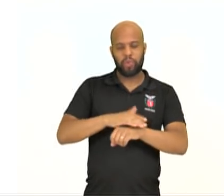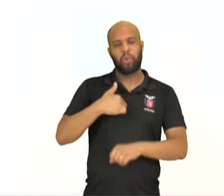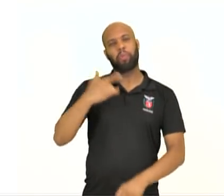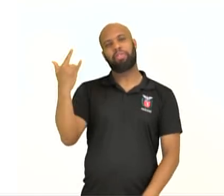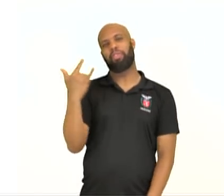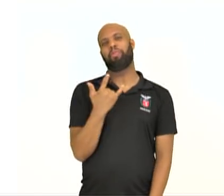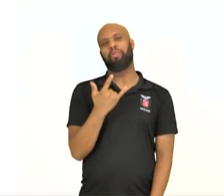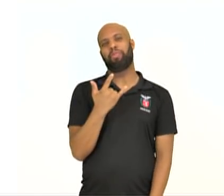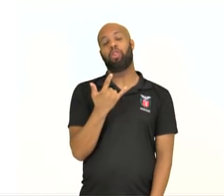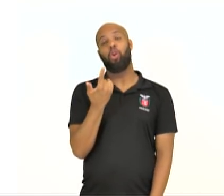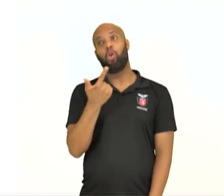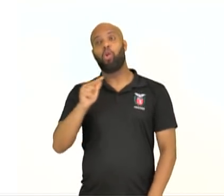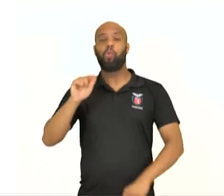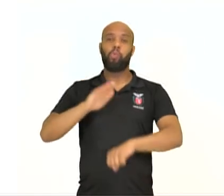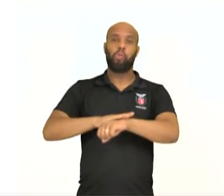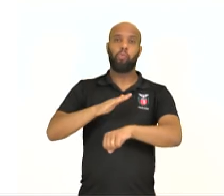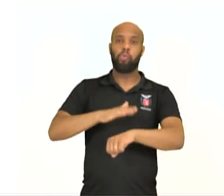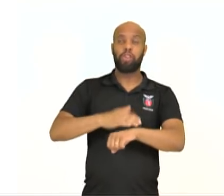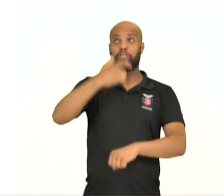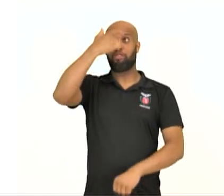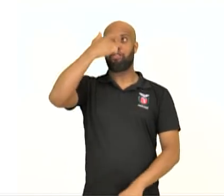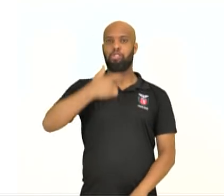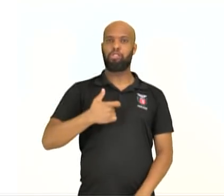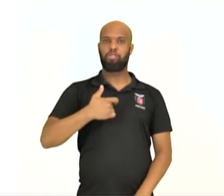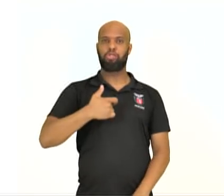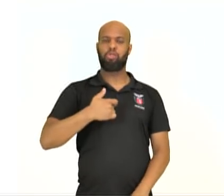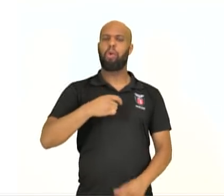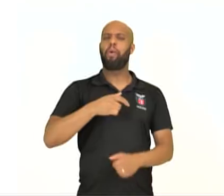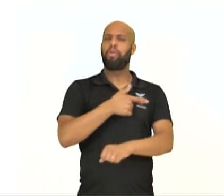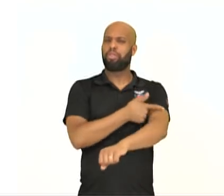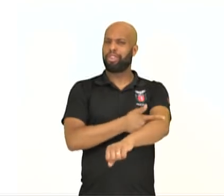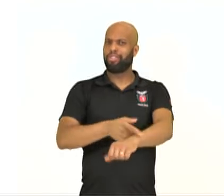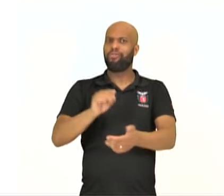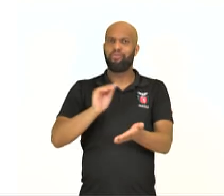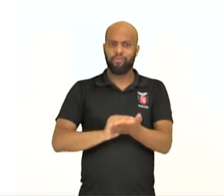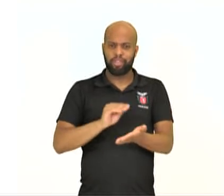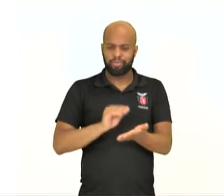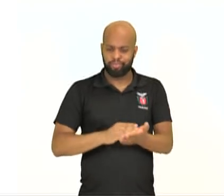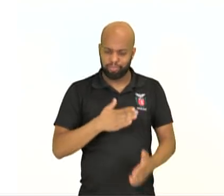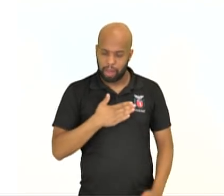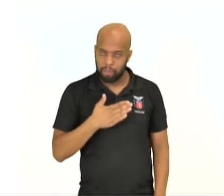queridinho, às vezes sou moleque mal criado.